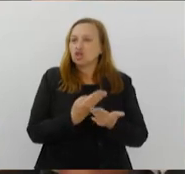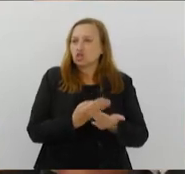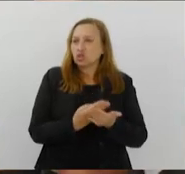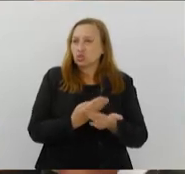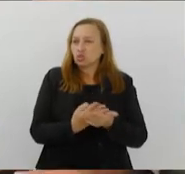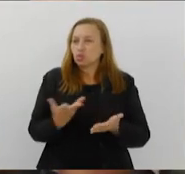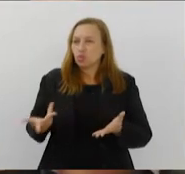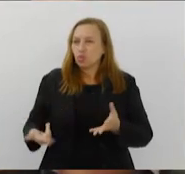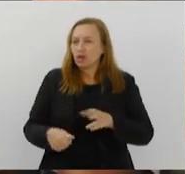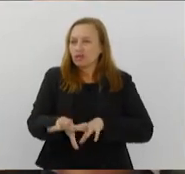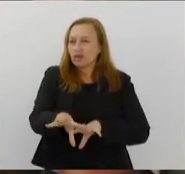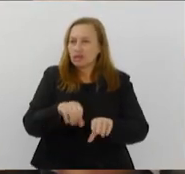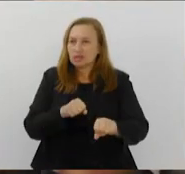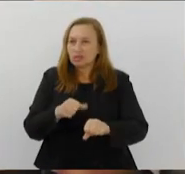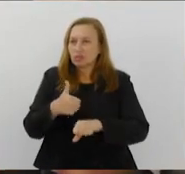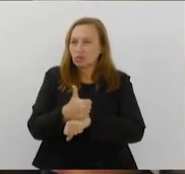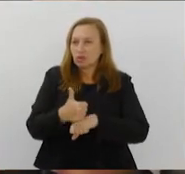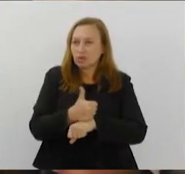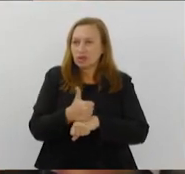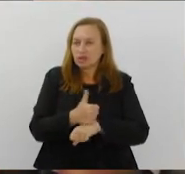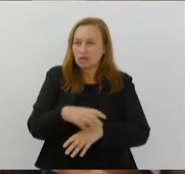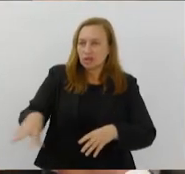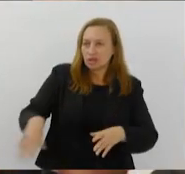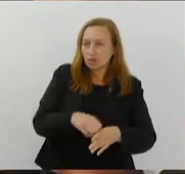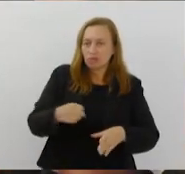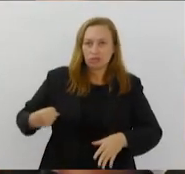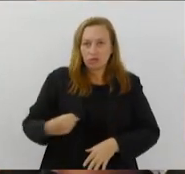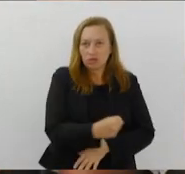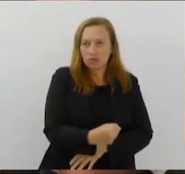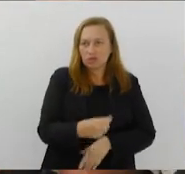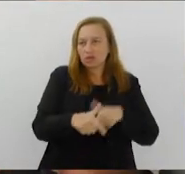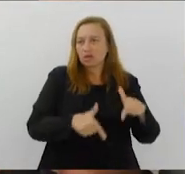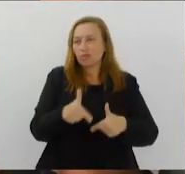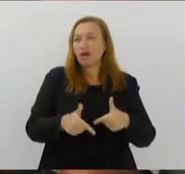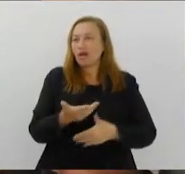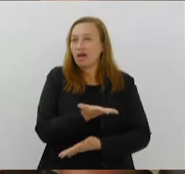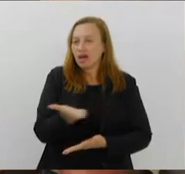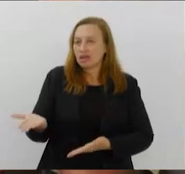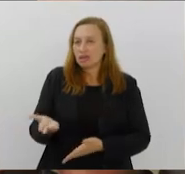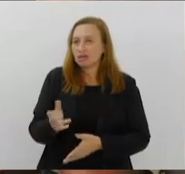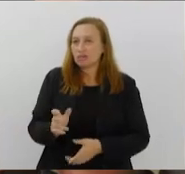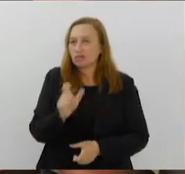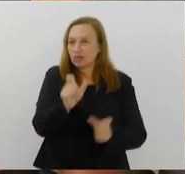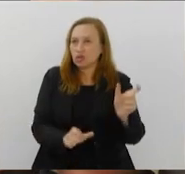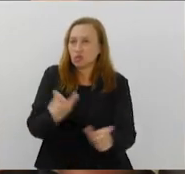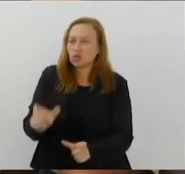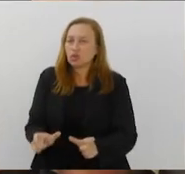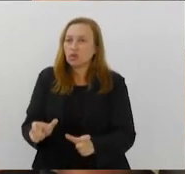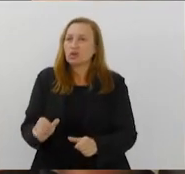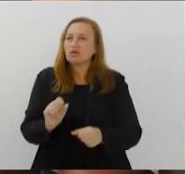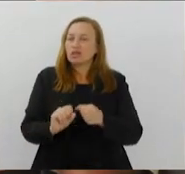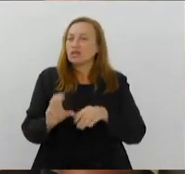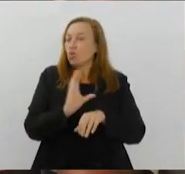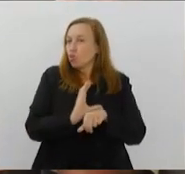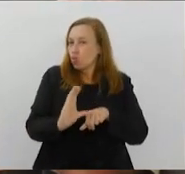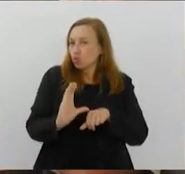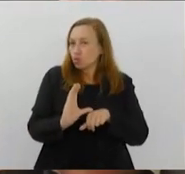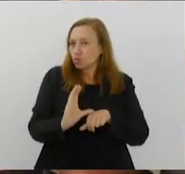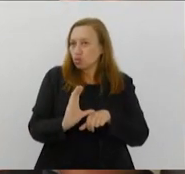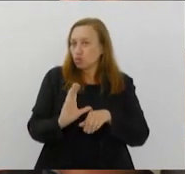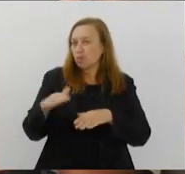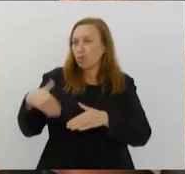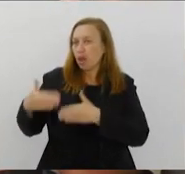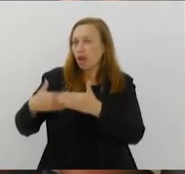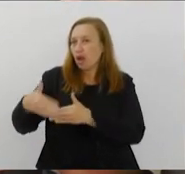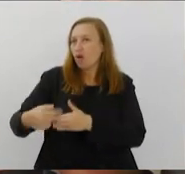qualificação profissional e inserção no mercado de trabalho. Essas pessoas, elas faziam cursos, né, ao longo